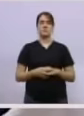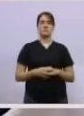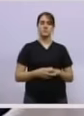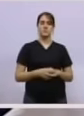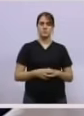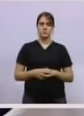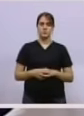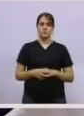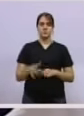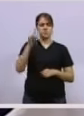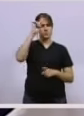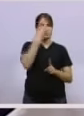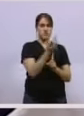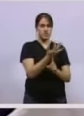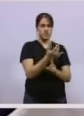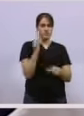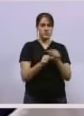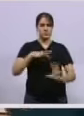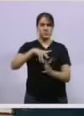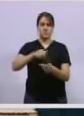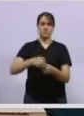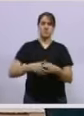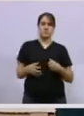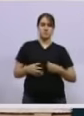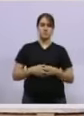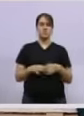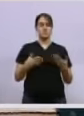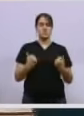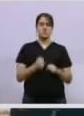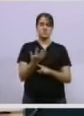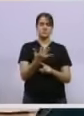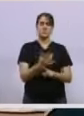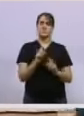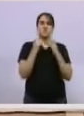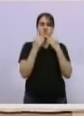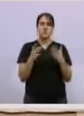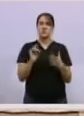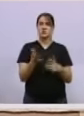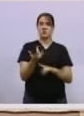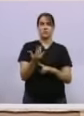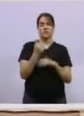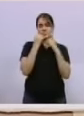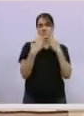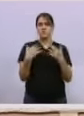O dia que vela acesa consertar o mundo, vamos acender vela para todo lugar. É a intenção que nos modifica por